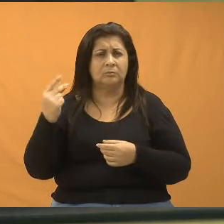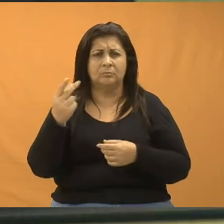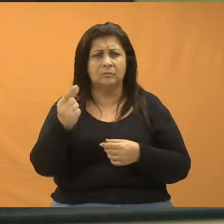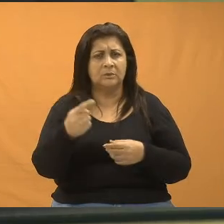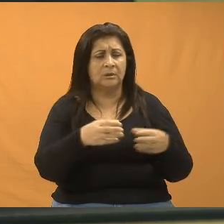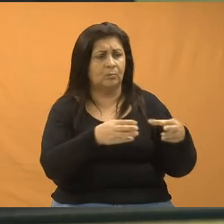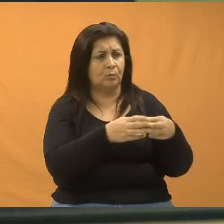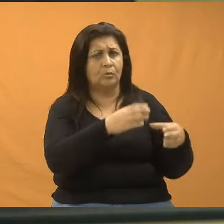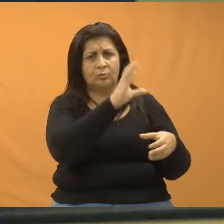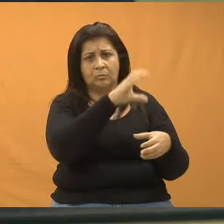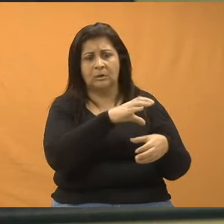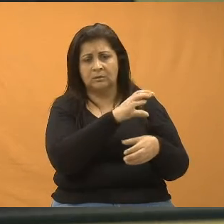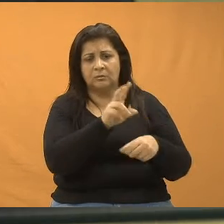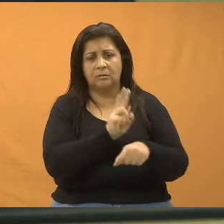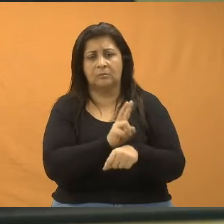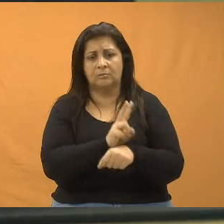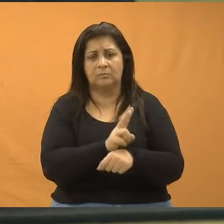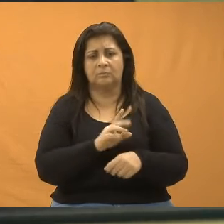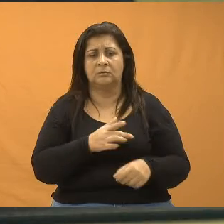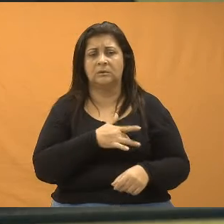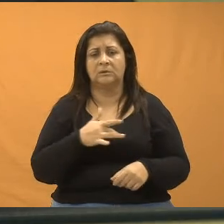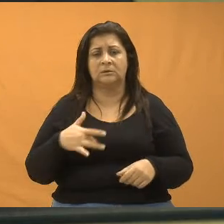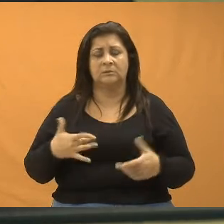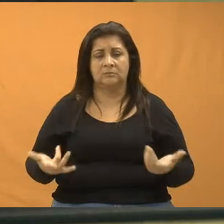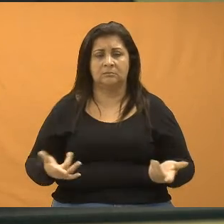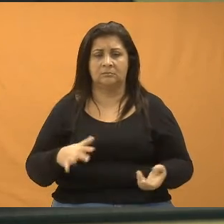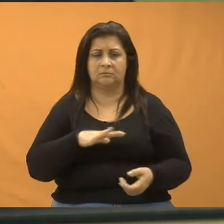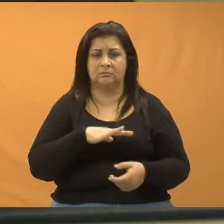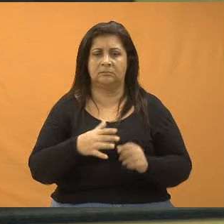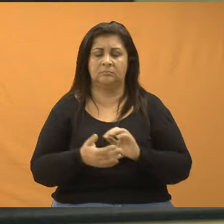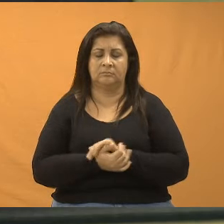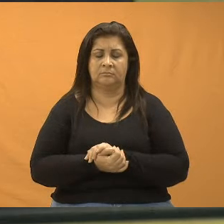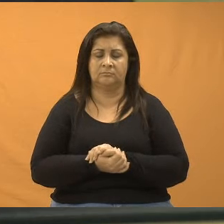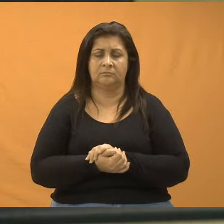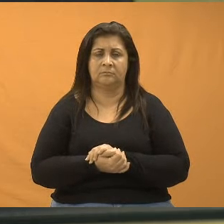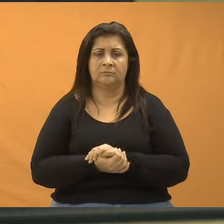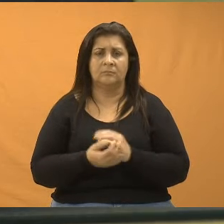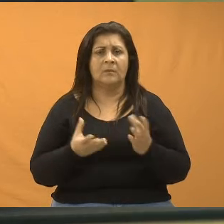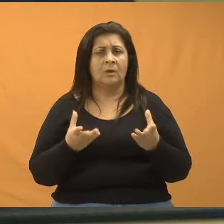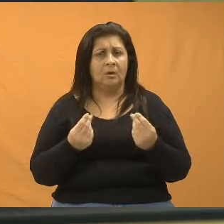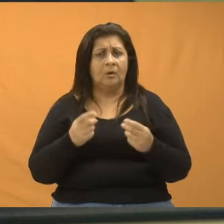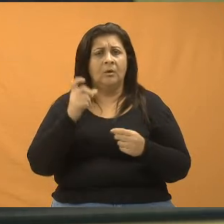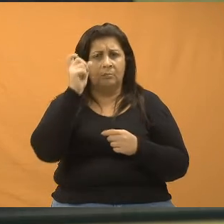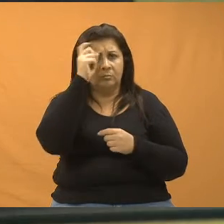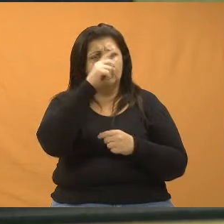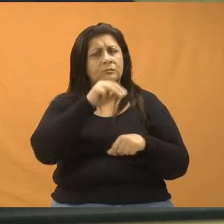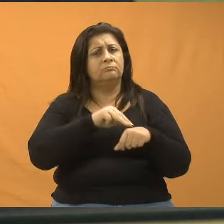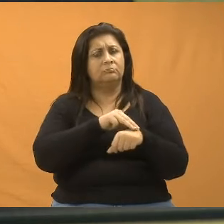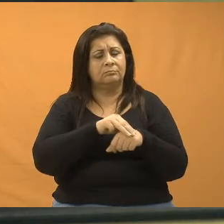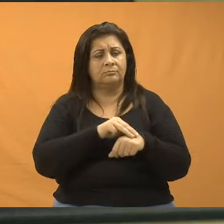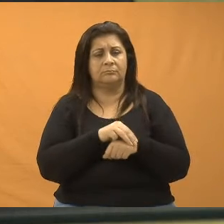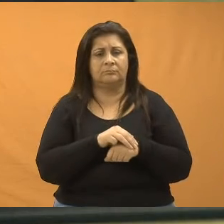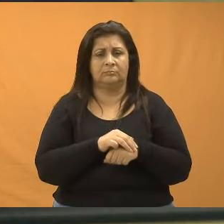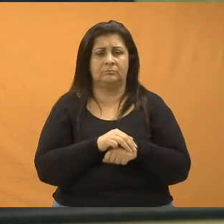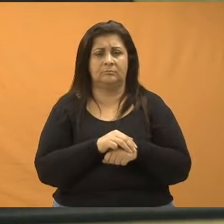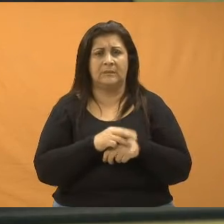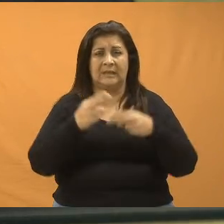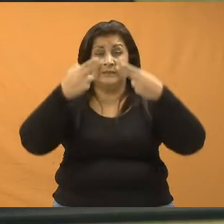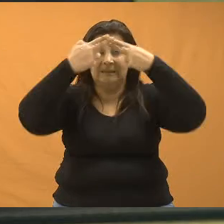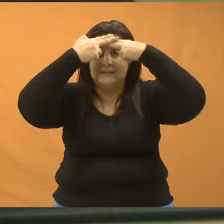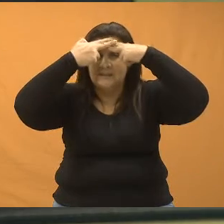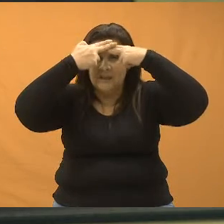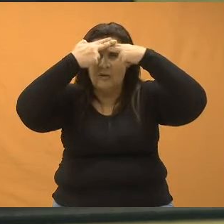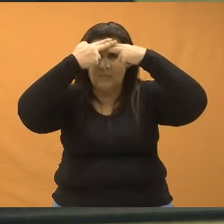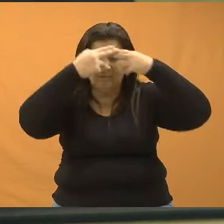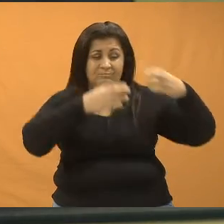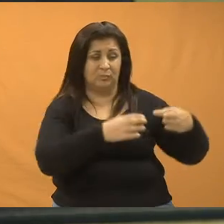prestação única de saúde pública no município. E foi muito difícil quebrar esse gelo e esse trauma que a Irmandade